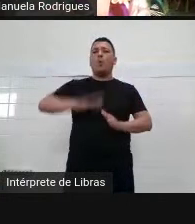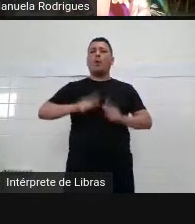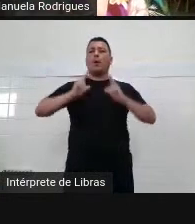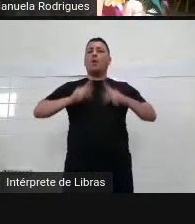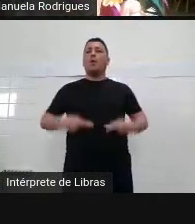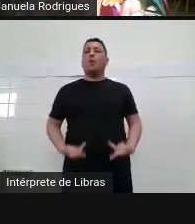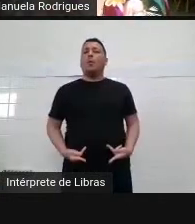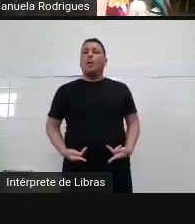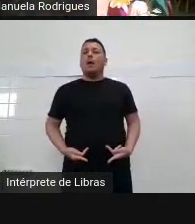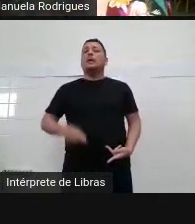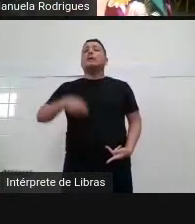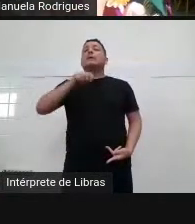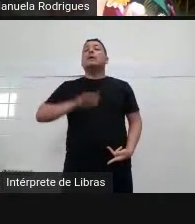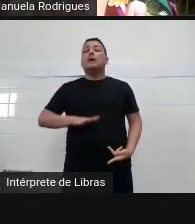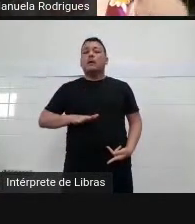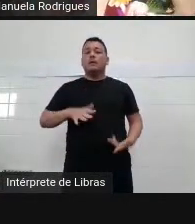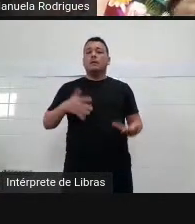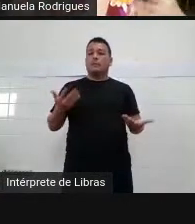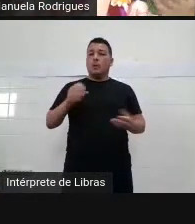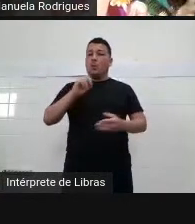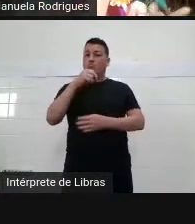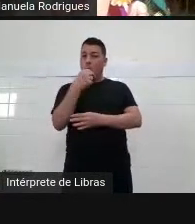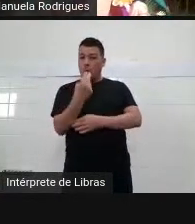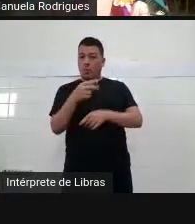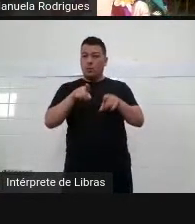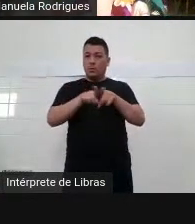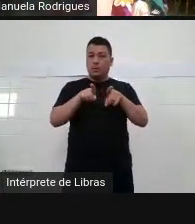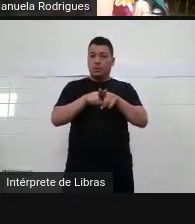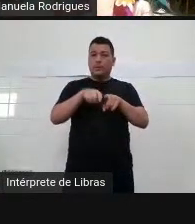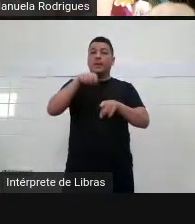humano e consequentemente, quem é